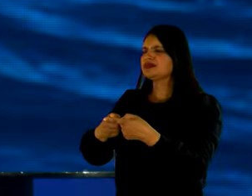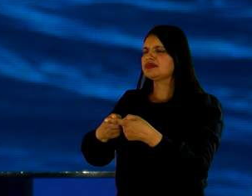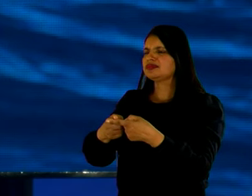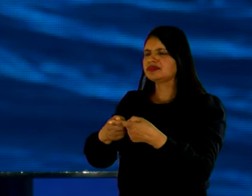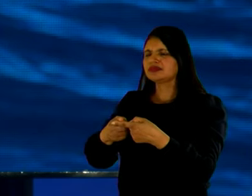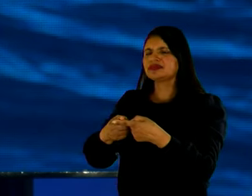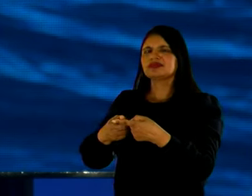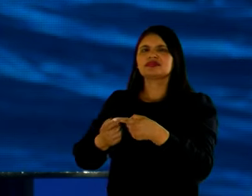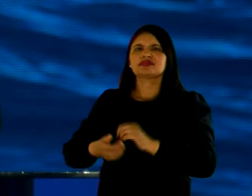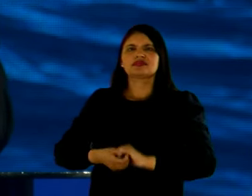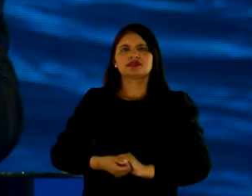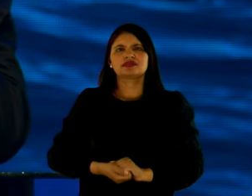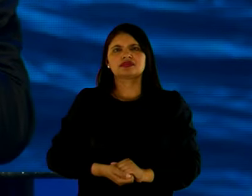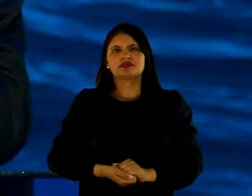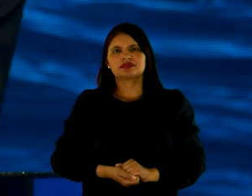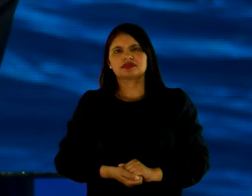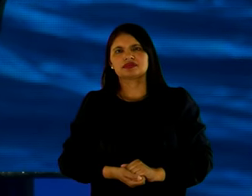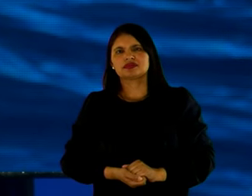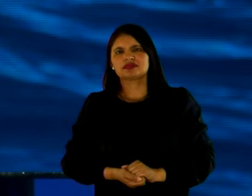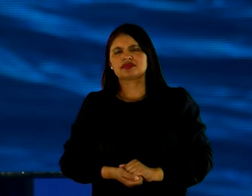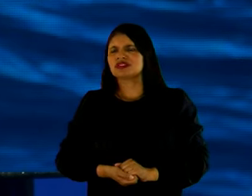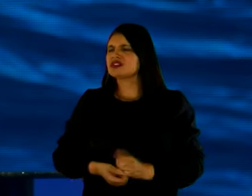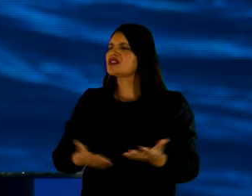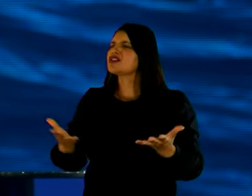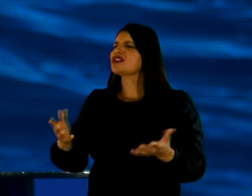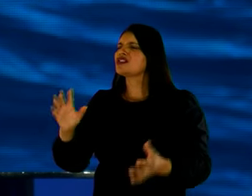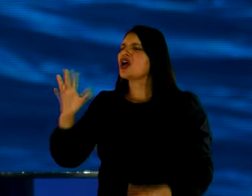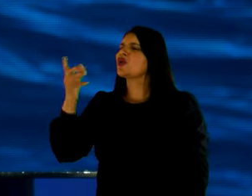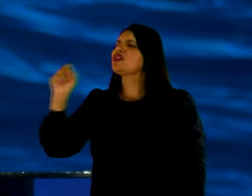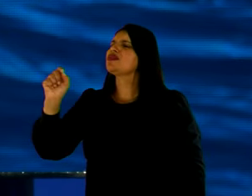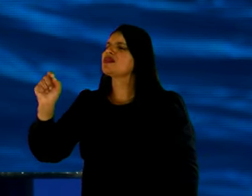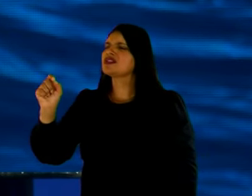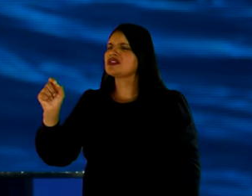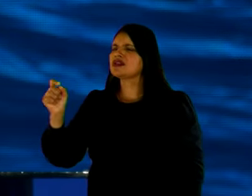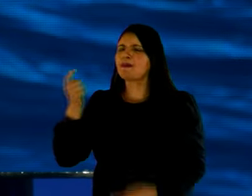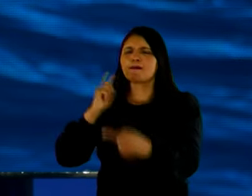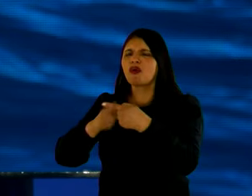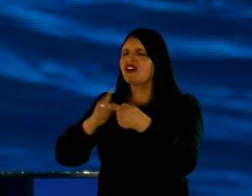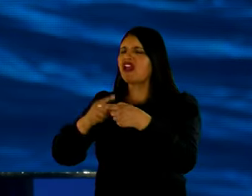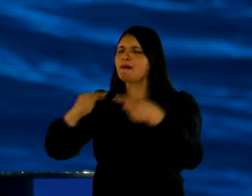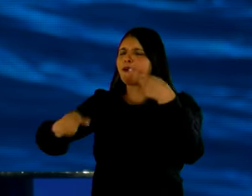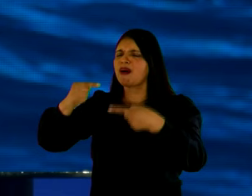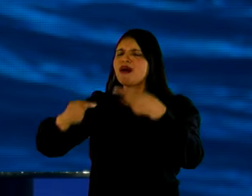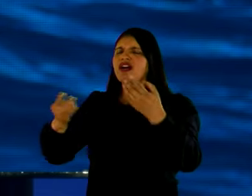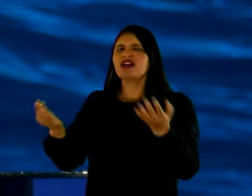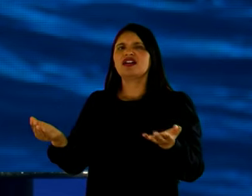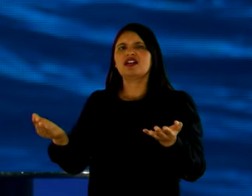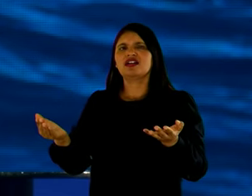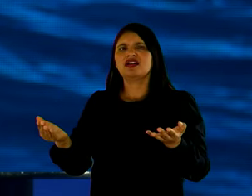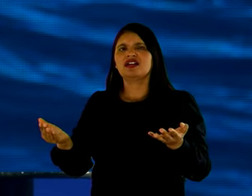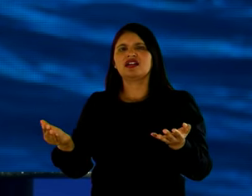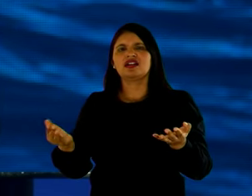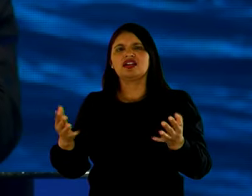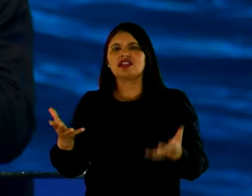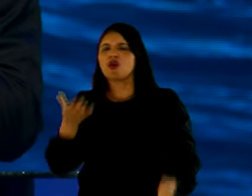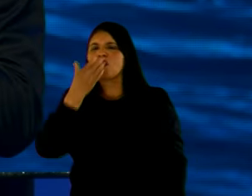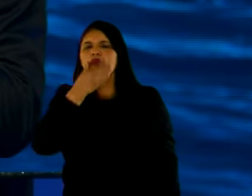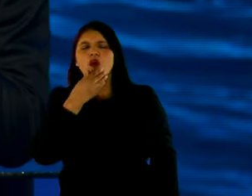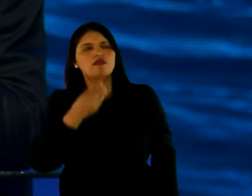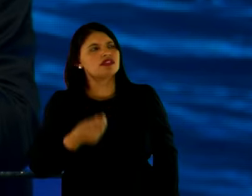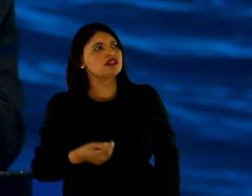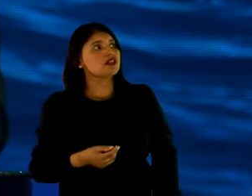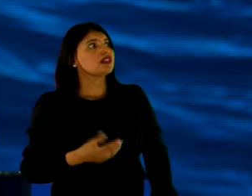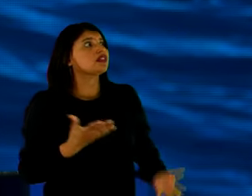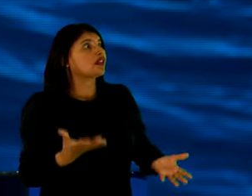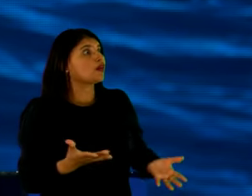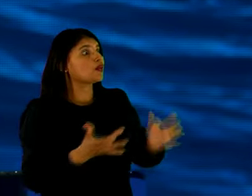discípulo dele. O que que vocês estão discutindo com os meus discípulos?" E apareceu um homem que disse: "Sabe o que que